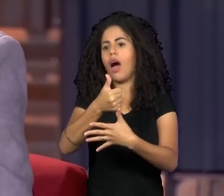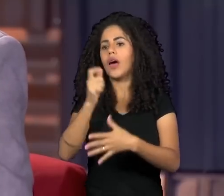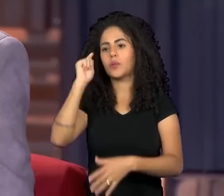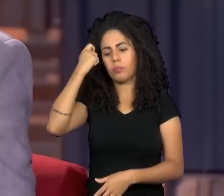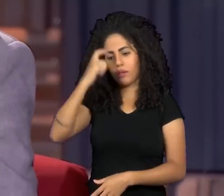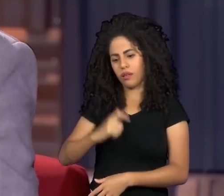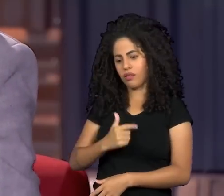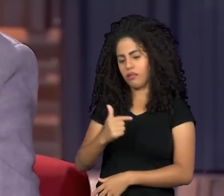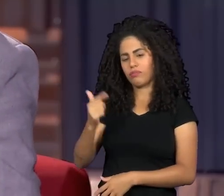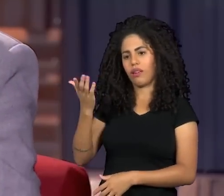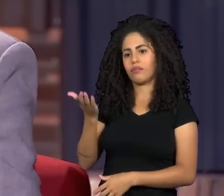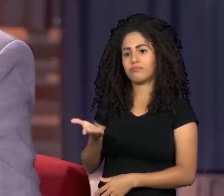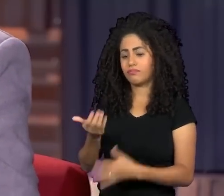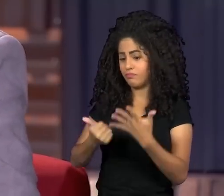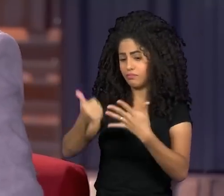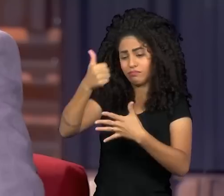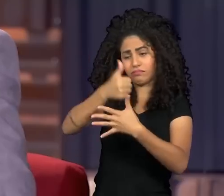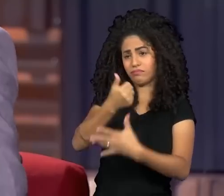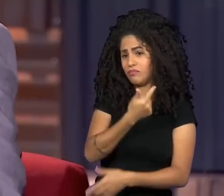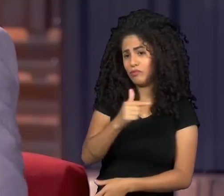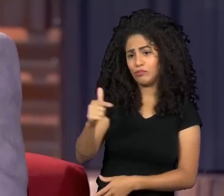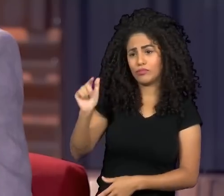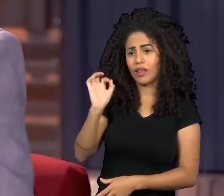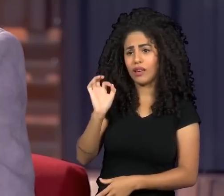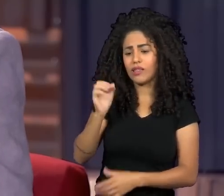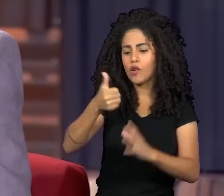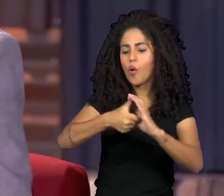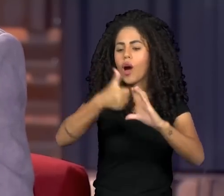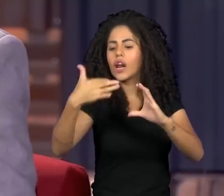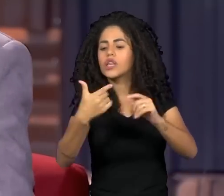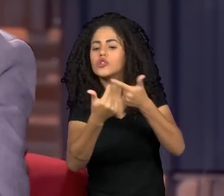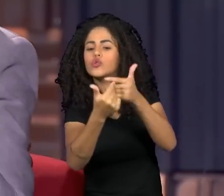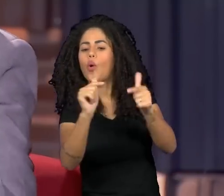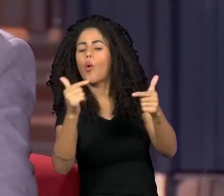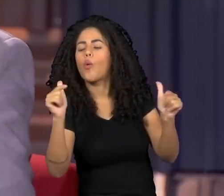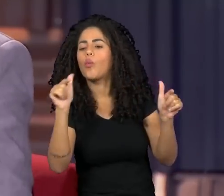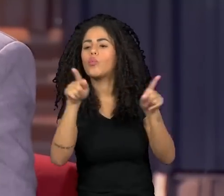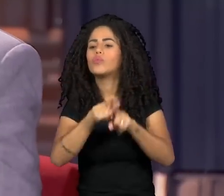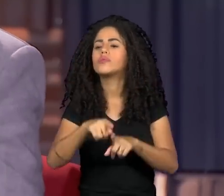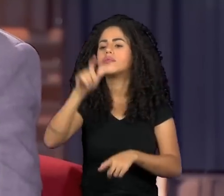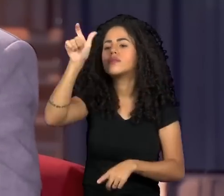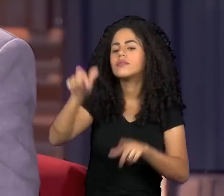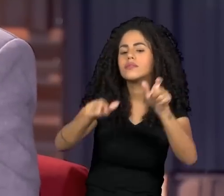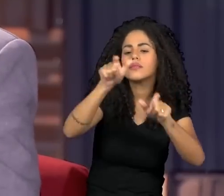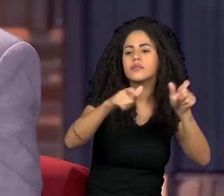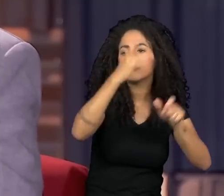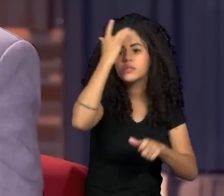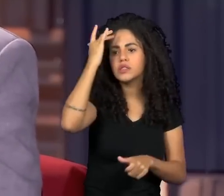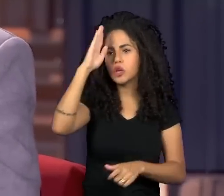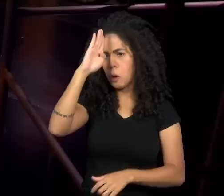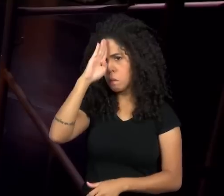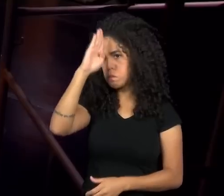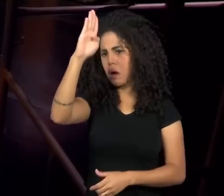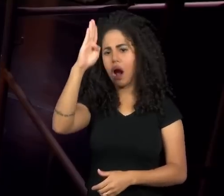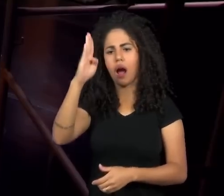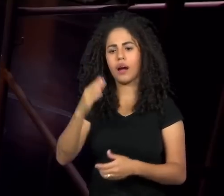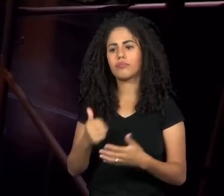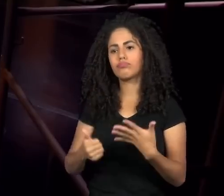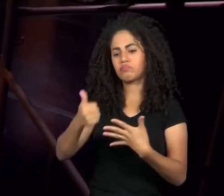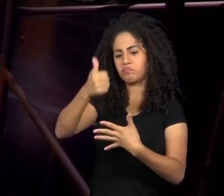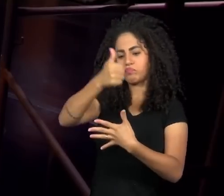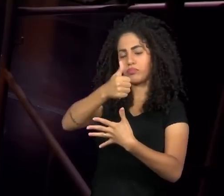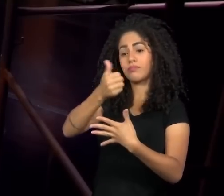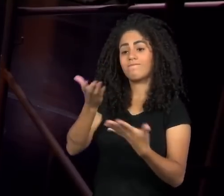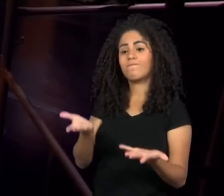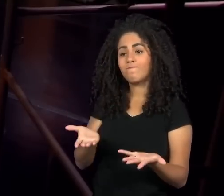começado com outras características que colocam eles num local de destaque muito mais rápido, sendo que tem uma galera